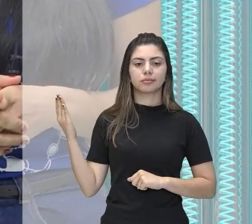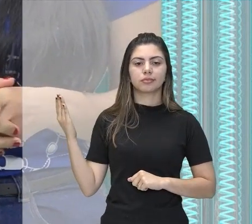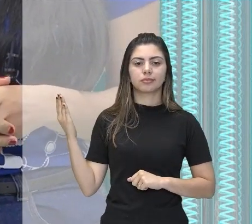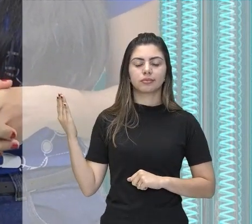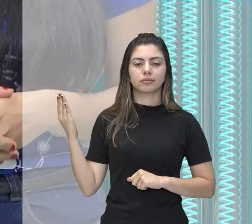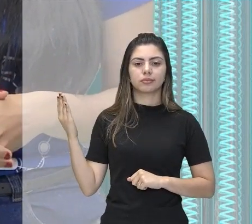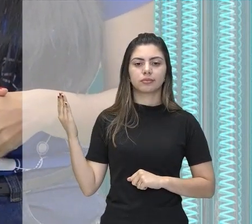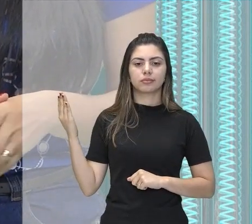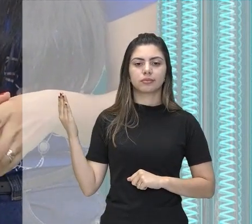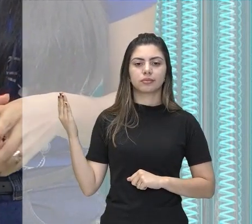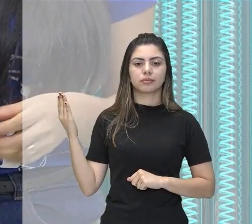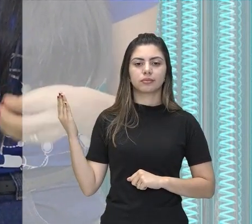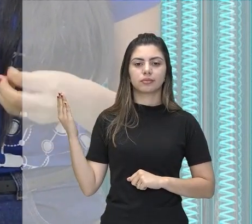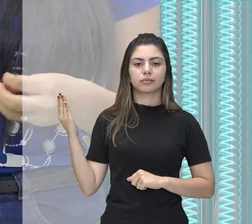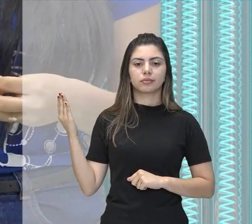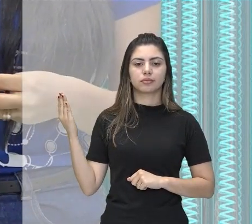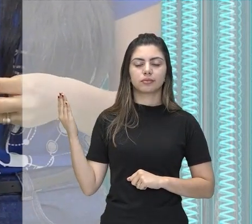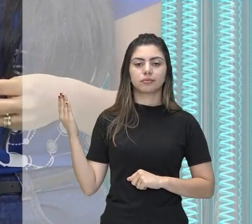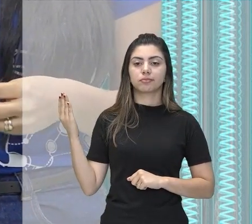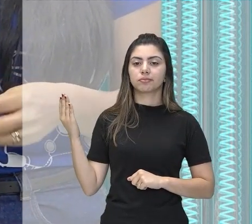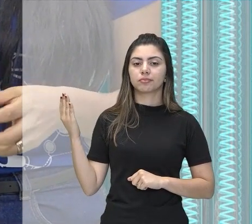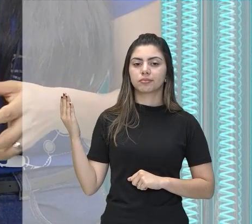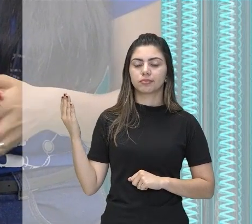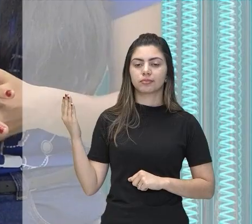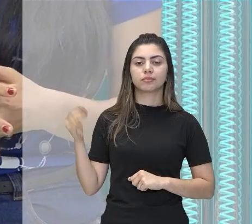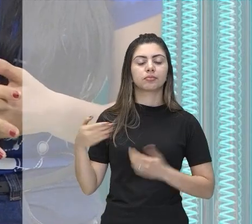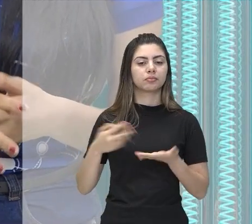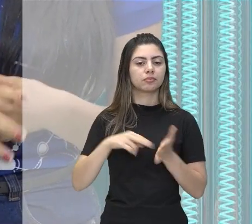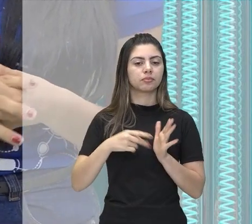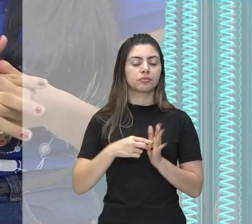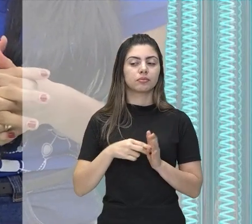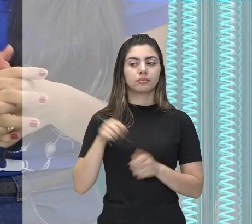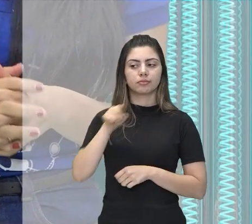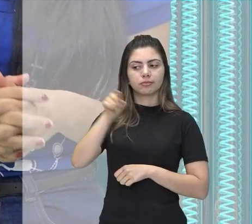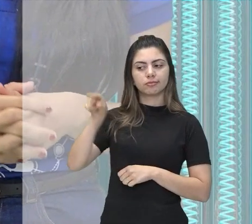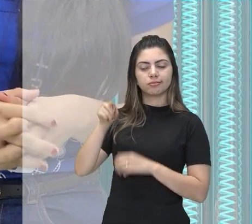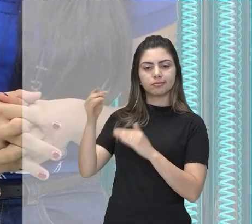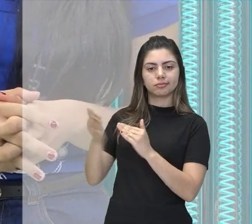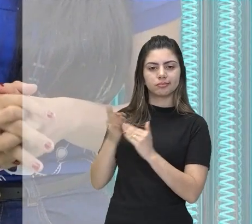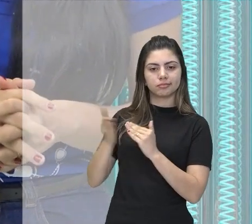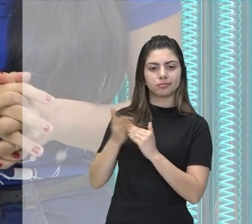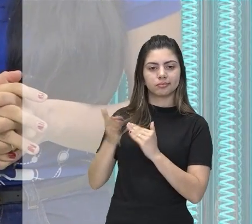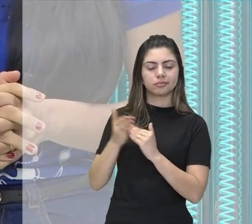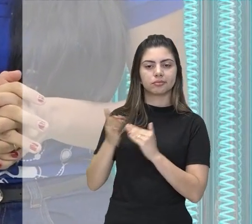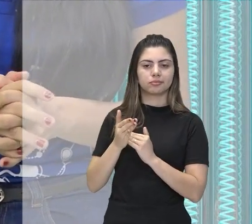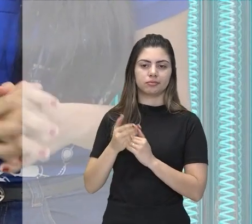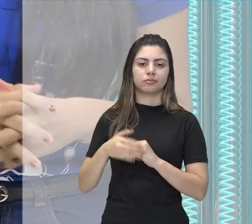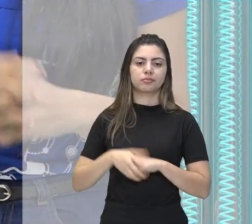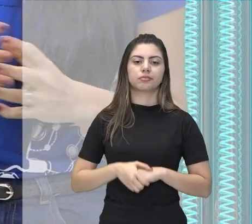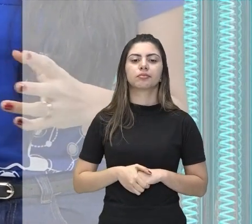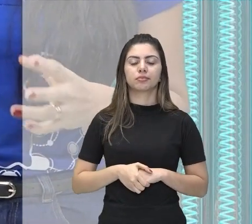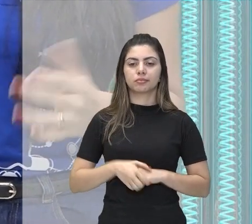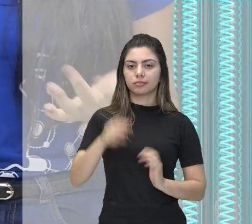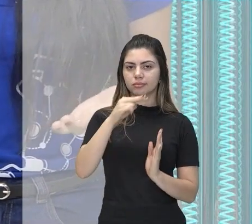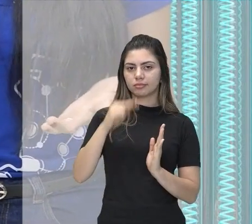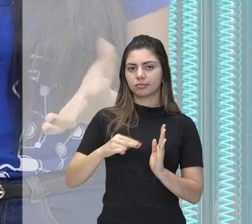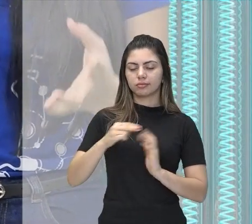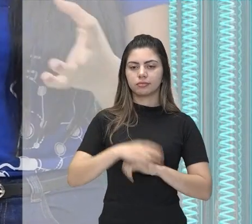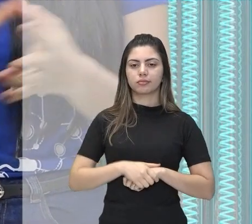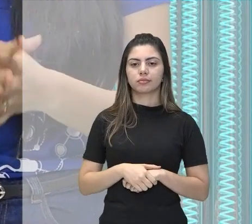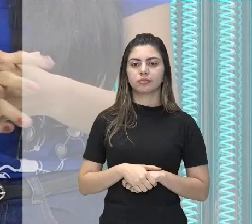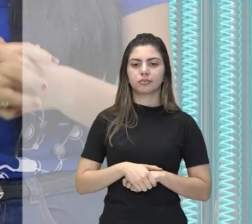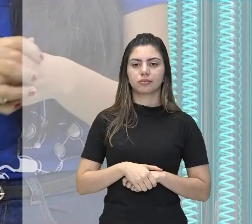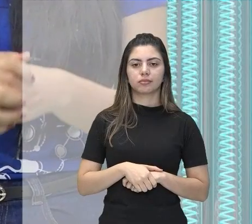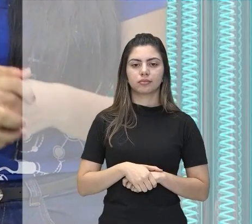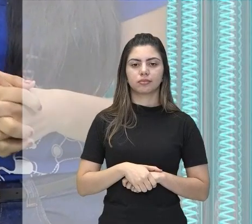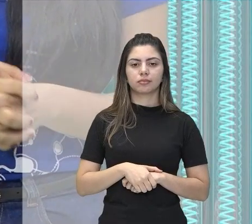will help us. Eles irão nos ajudar. When they have a time. When they have a time. They